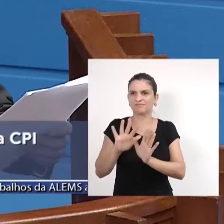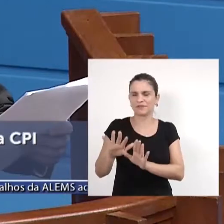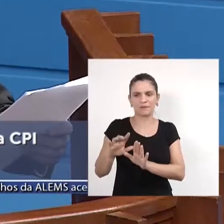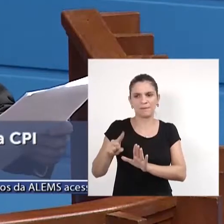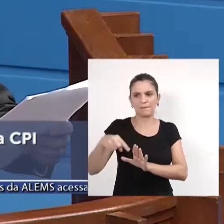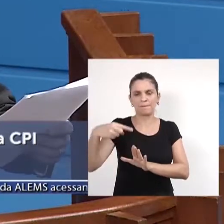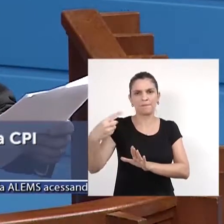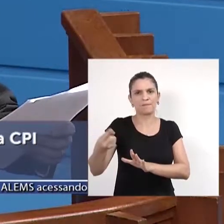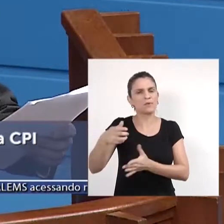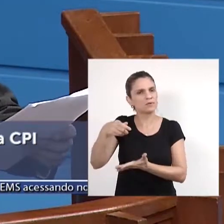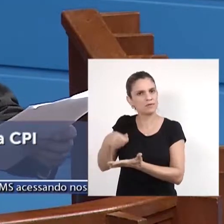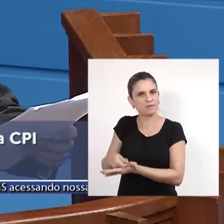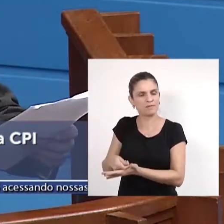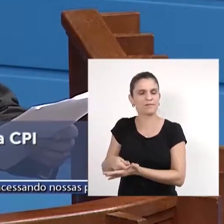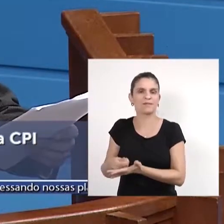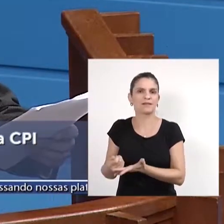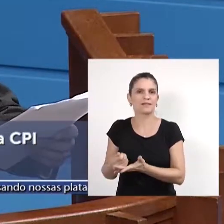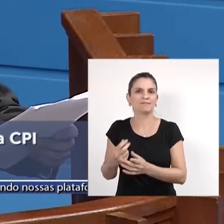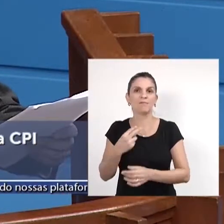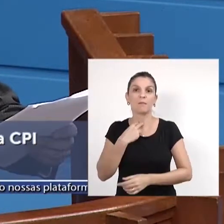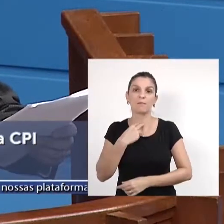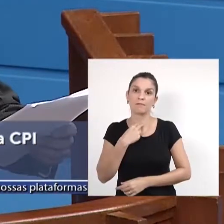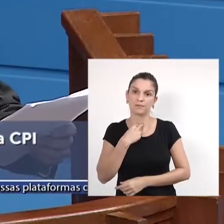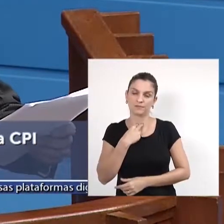do nosso Estado.